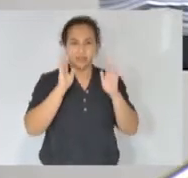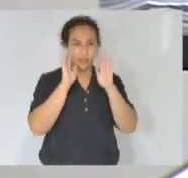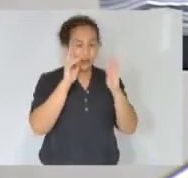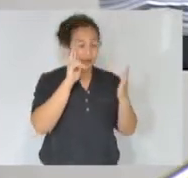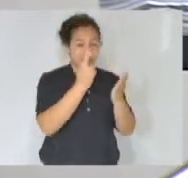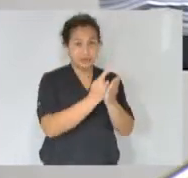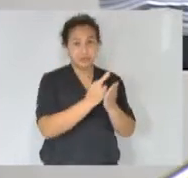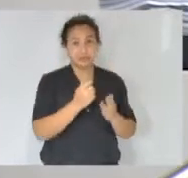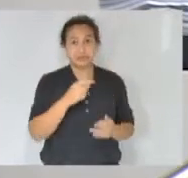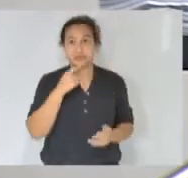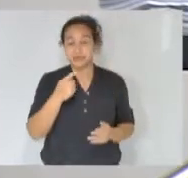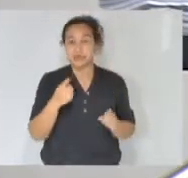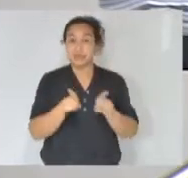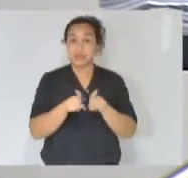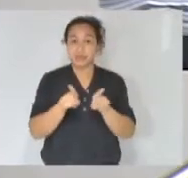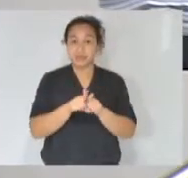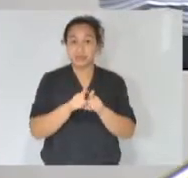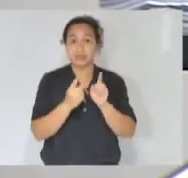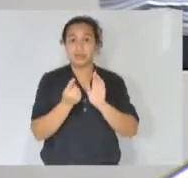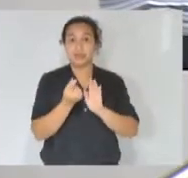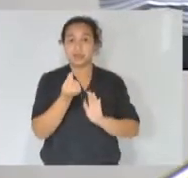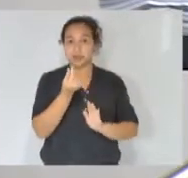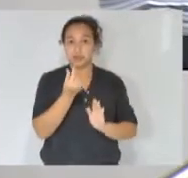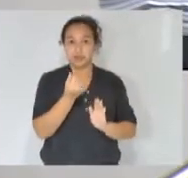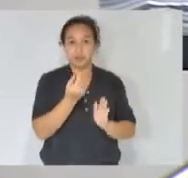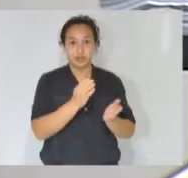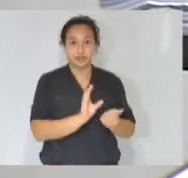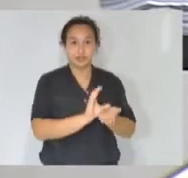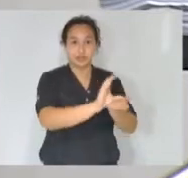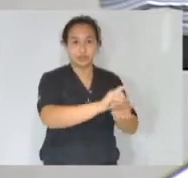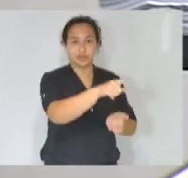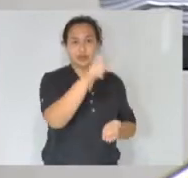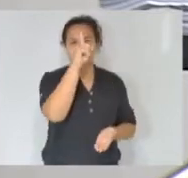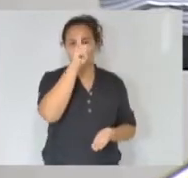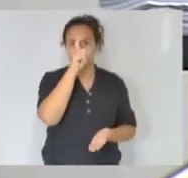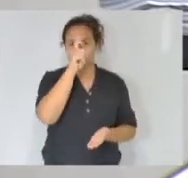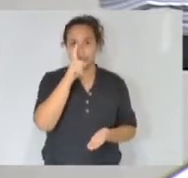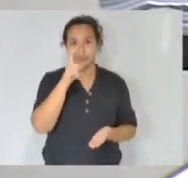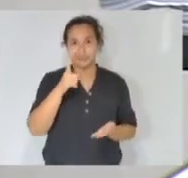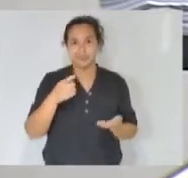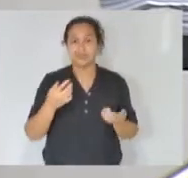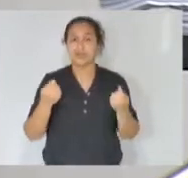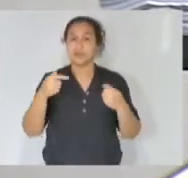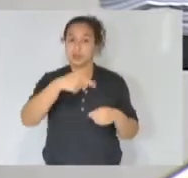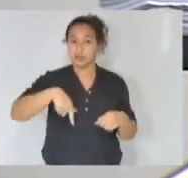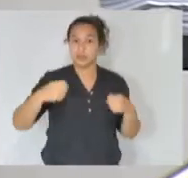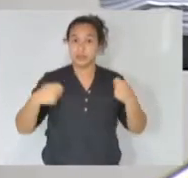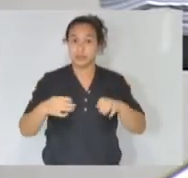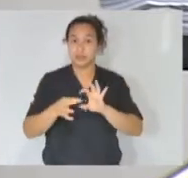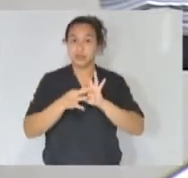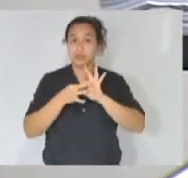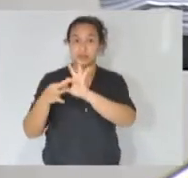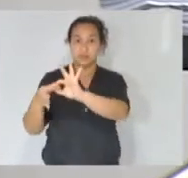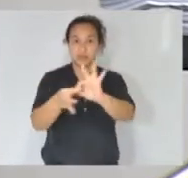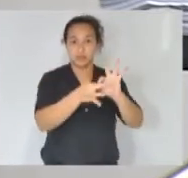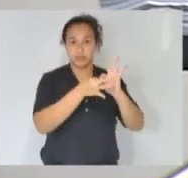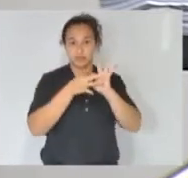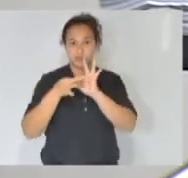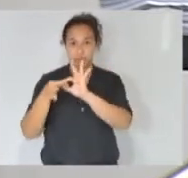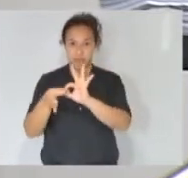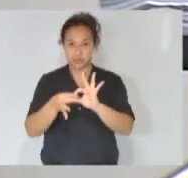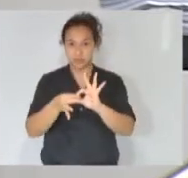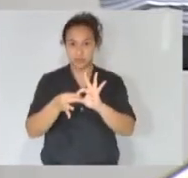que o dinheiro não chegue na ponta lá para os nossos hospitais filantrópicos. Nós precisamos nos unir,